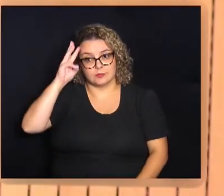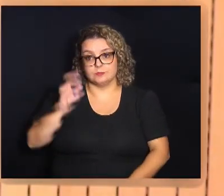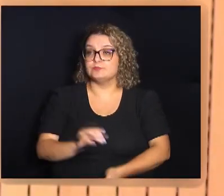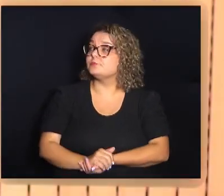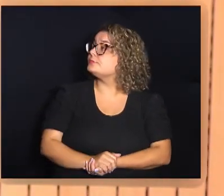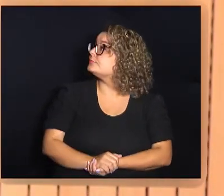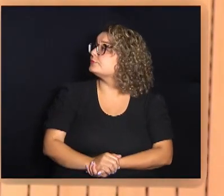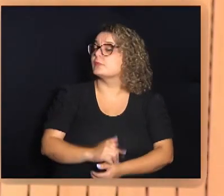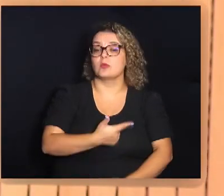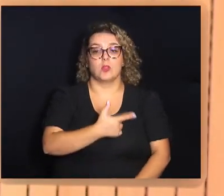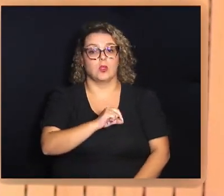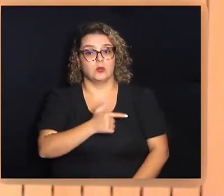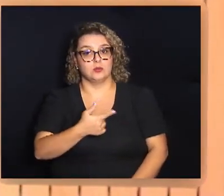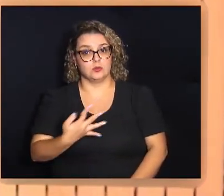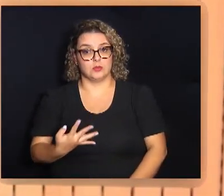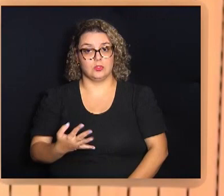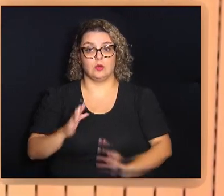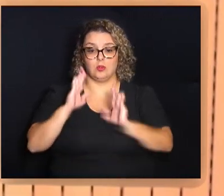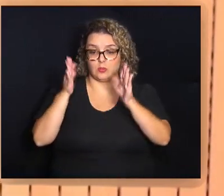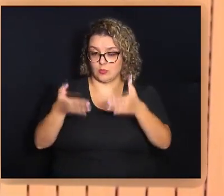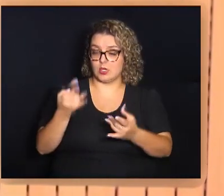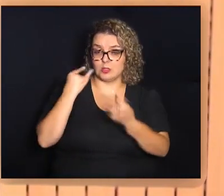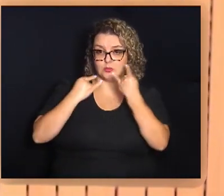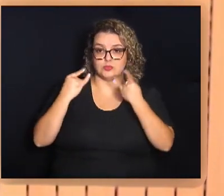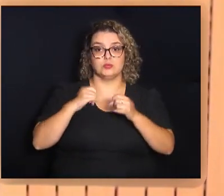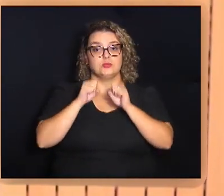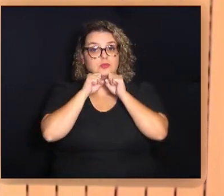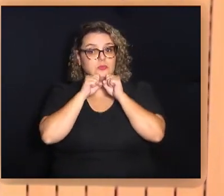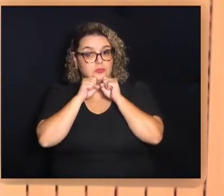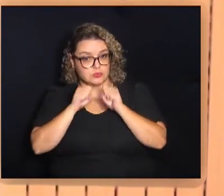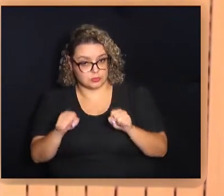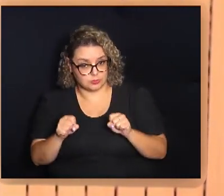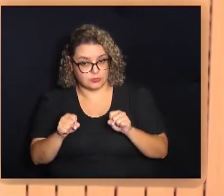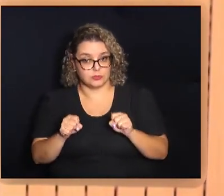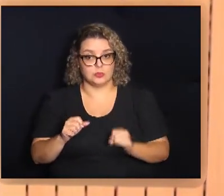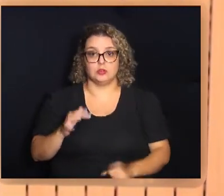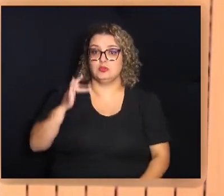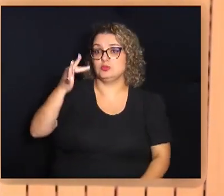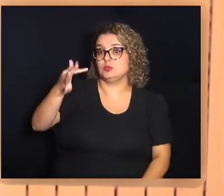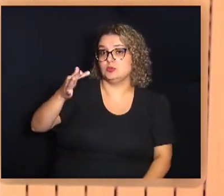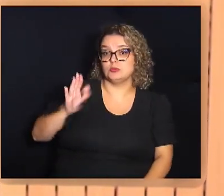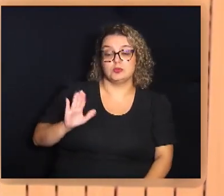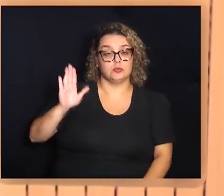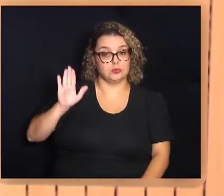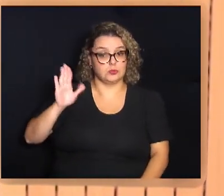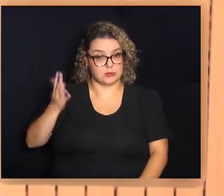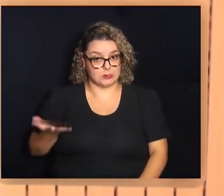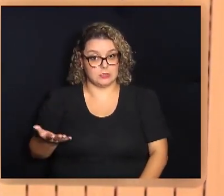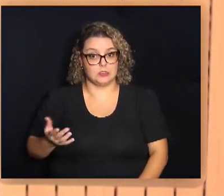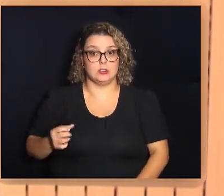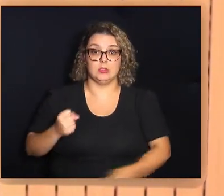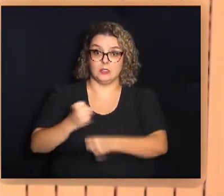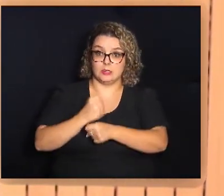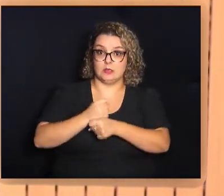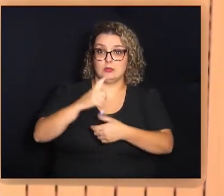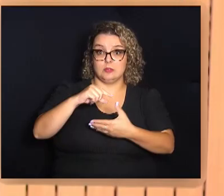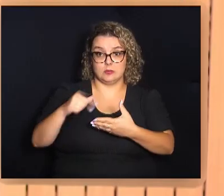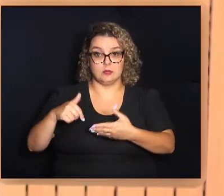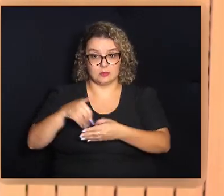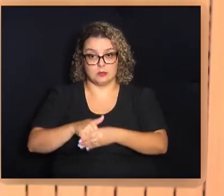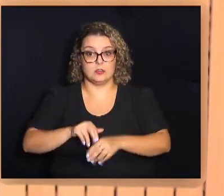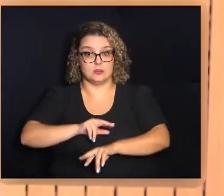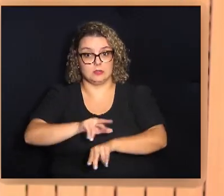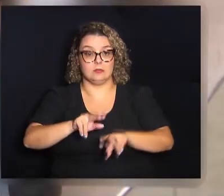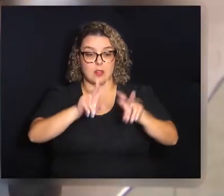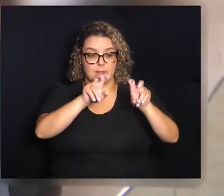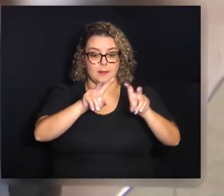muitas atividades voltadas ao interesse dos assessores, dos futuros candidatos, né? Ano eleitoral, a gente tem várias temáticas